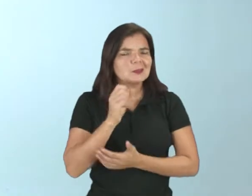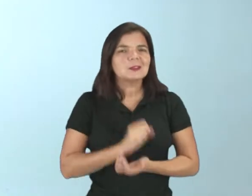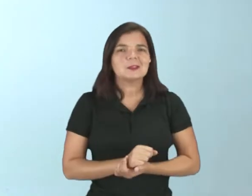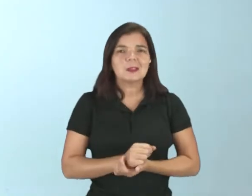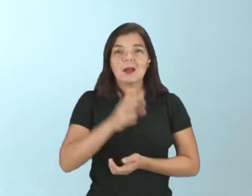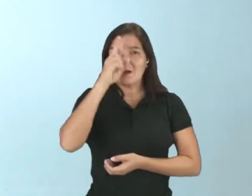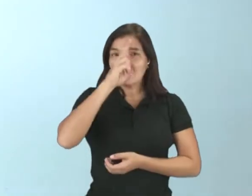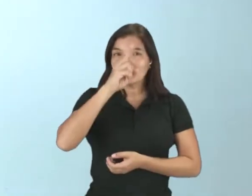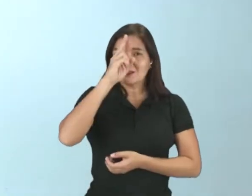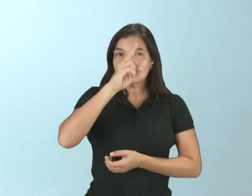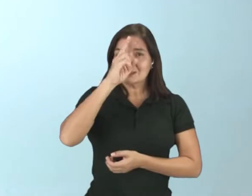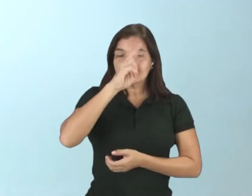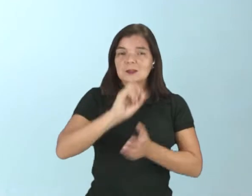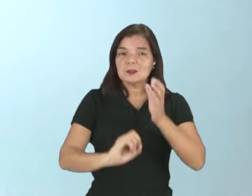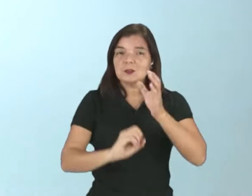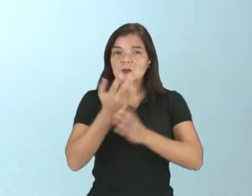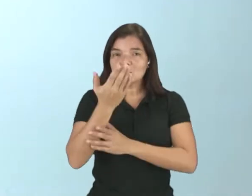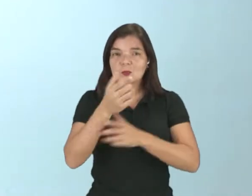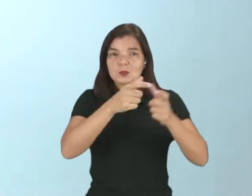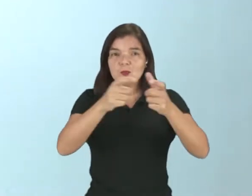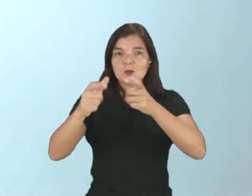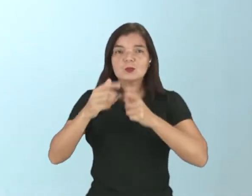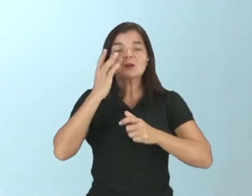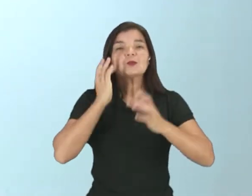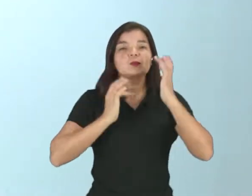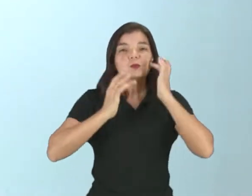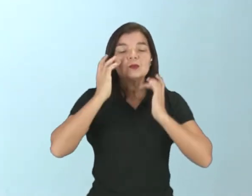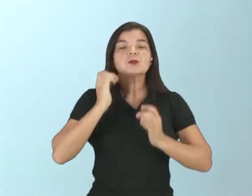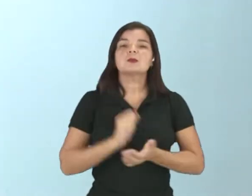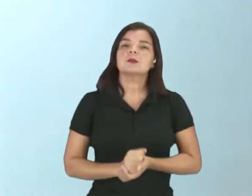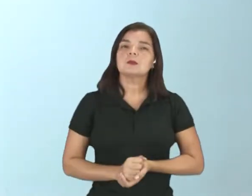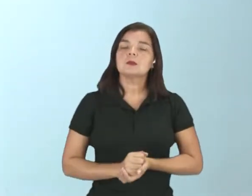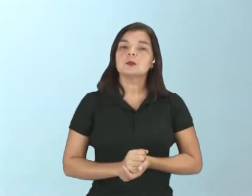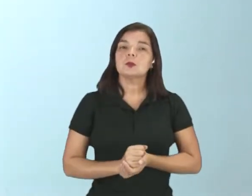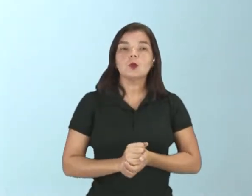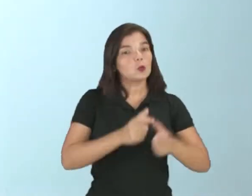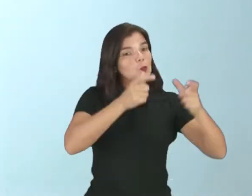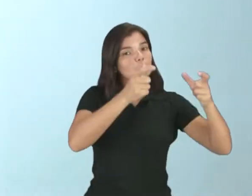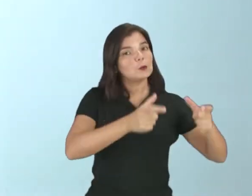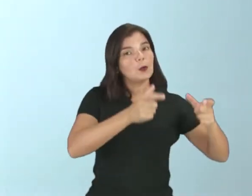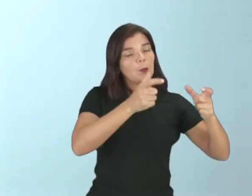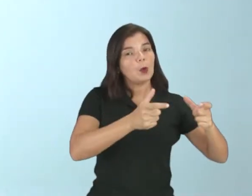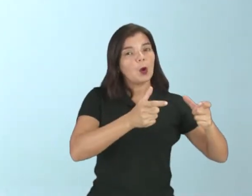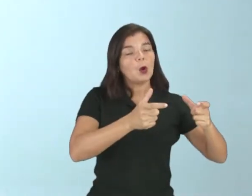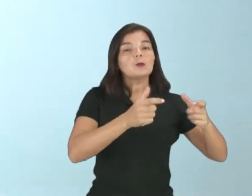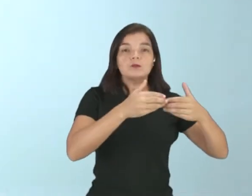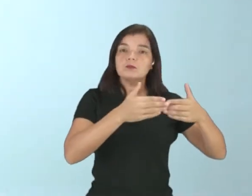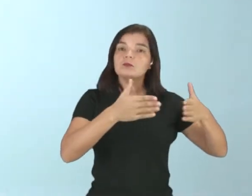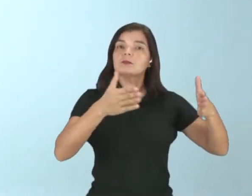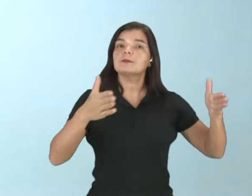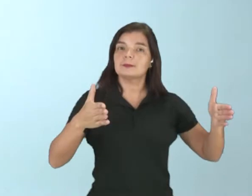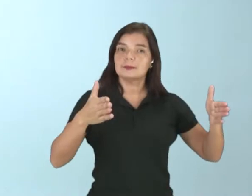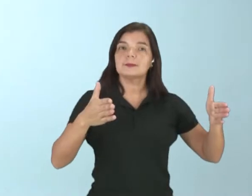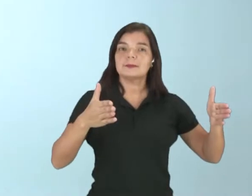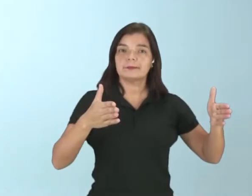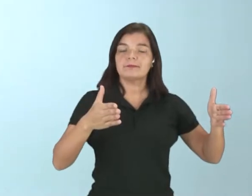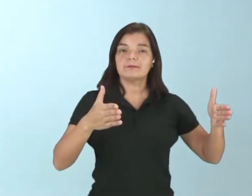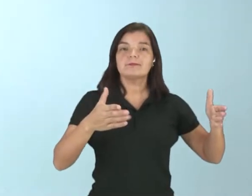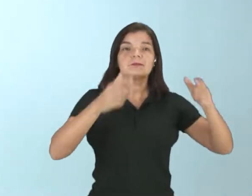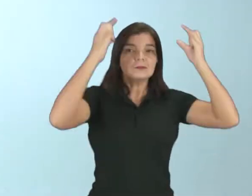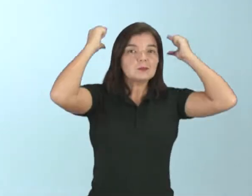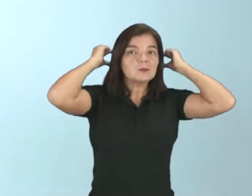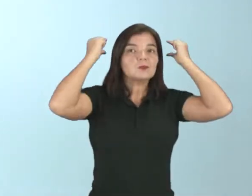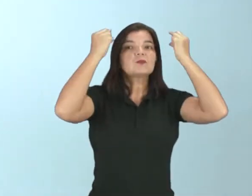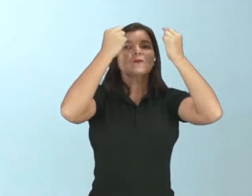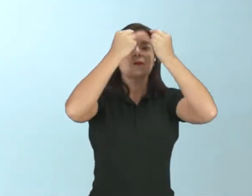na história da criação do espaço teatral? Nós saímos de um espaço totalmente aberto, lá da